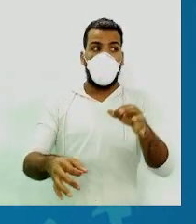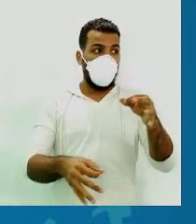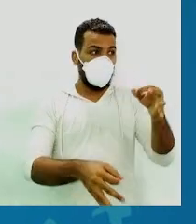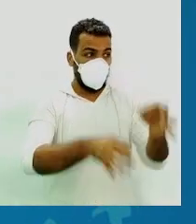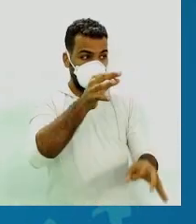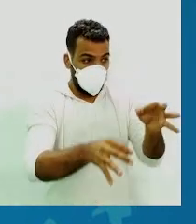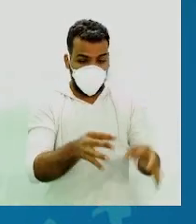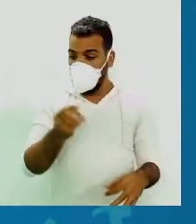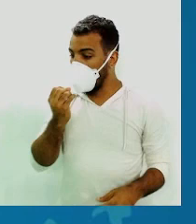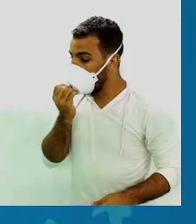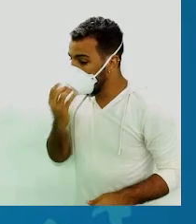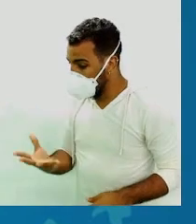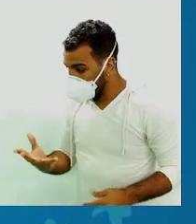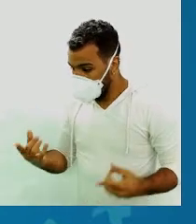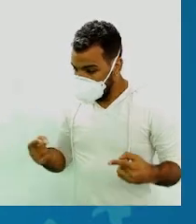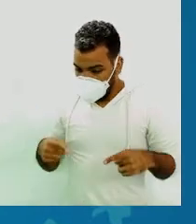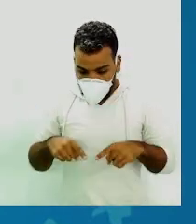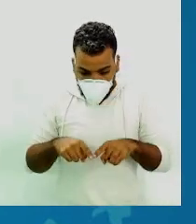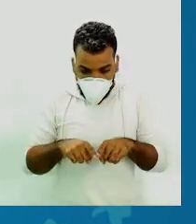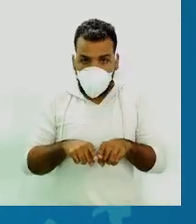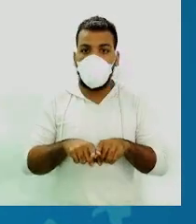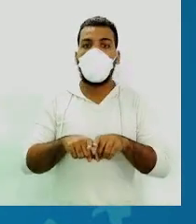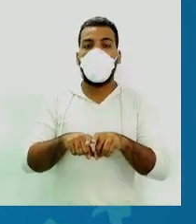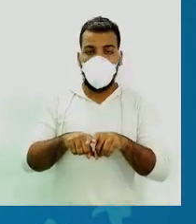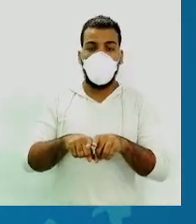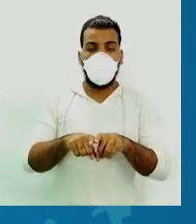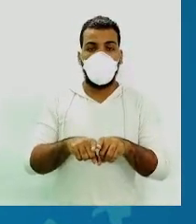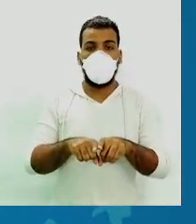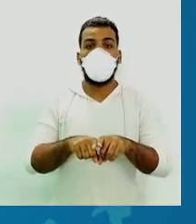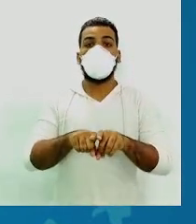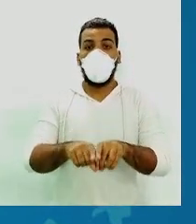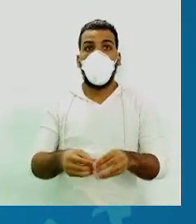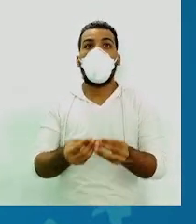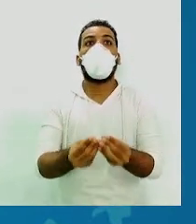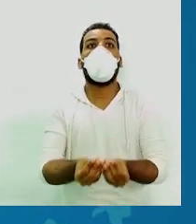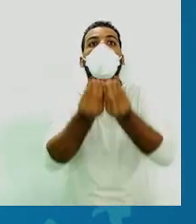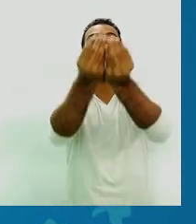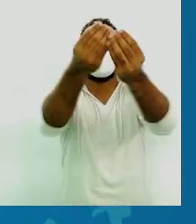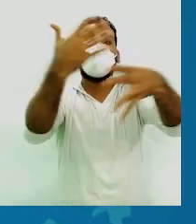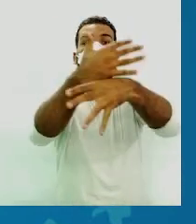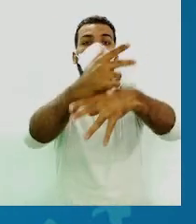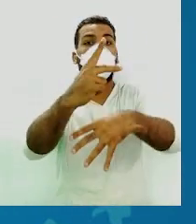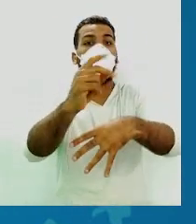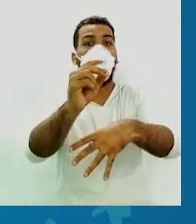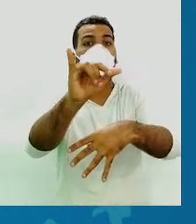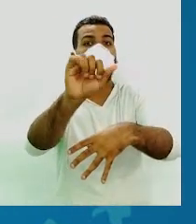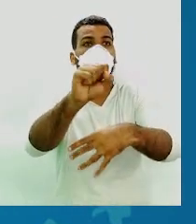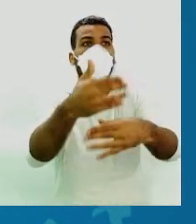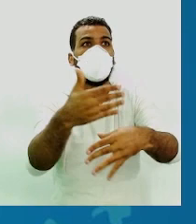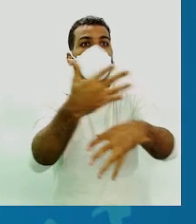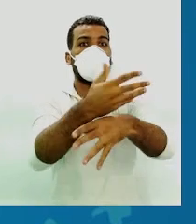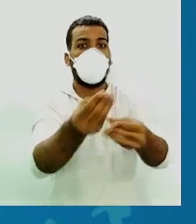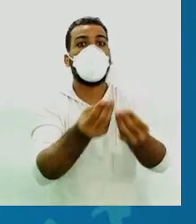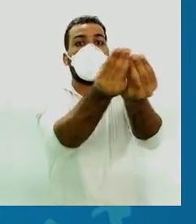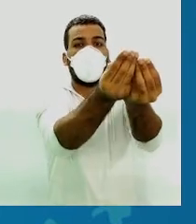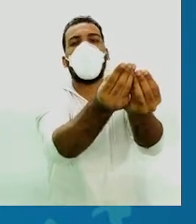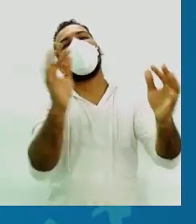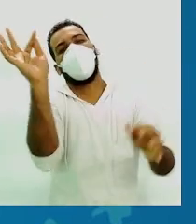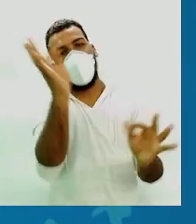bem, então era como se na visão de Aristóteles eu fosse levar o que para a polis? Eu fosse levar o que para a cidade? A